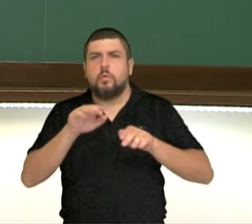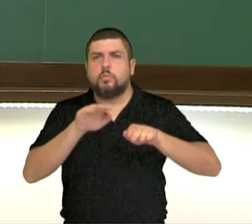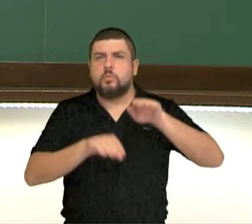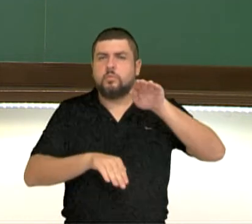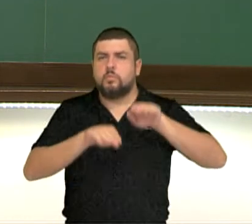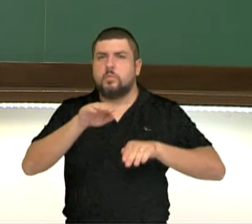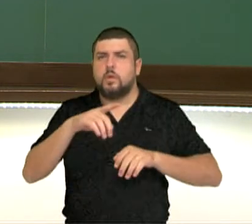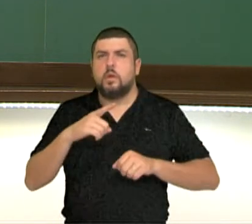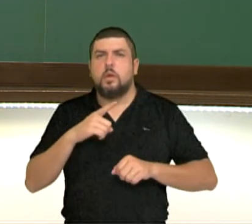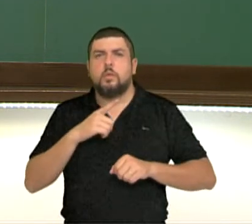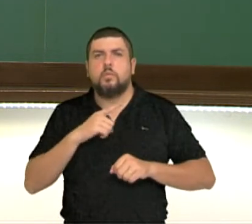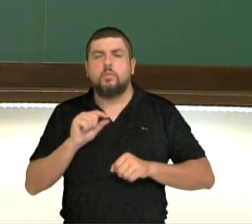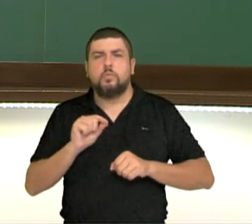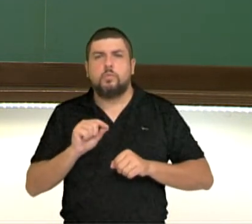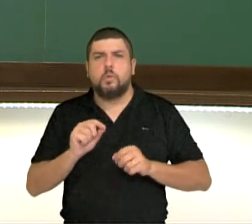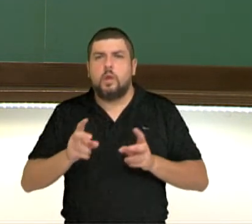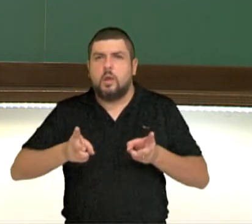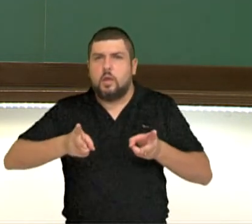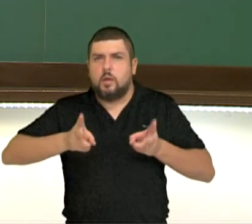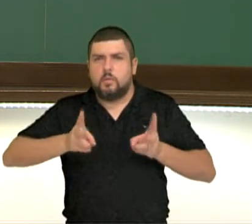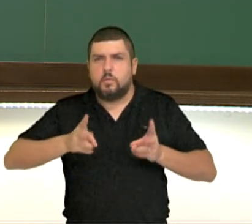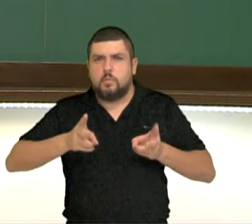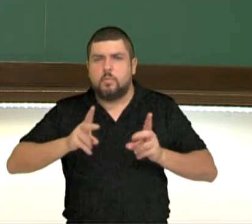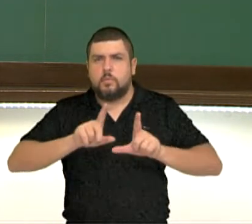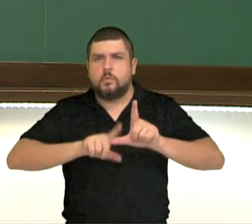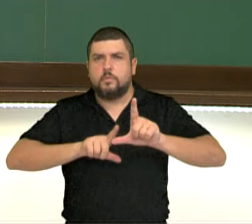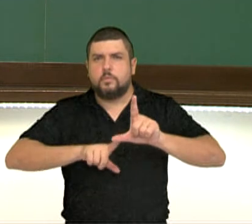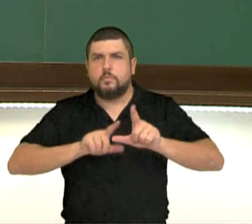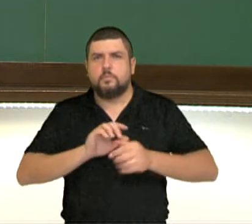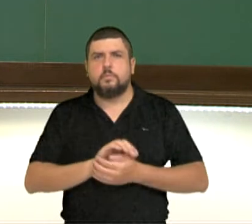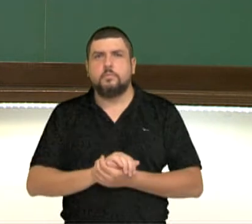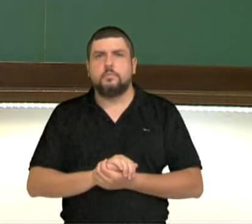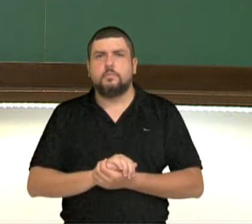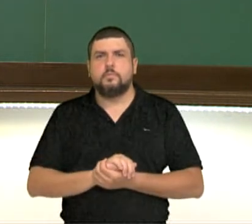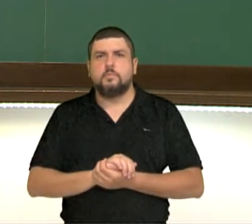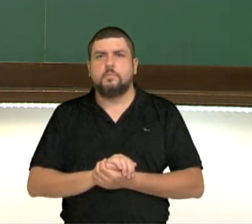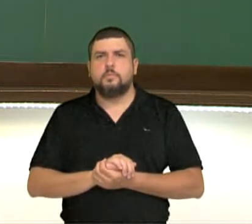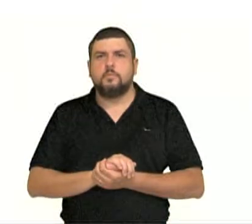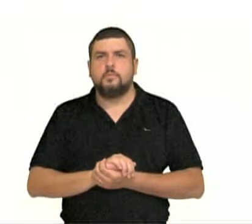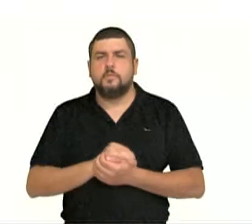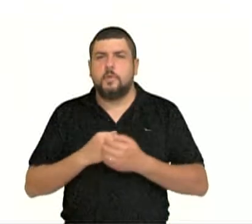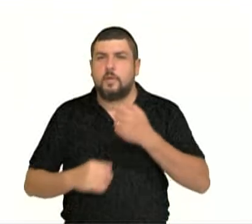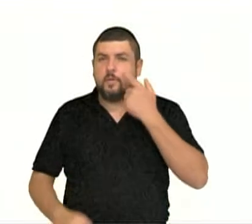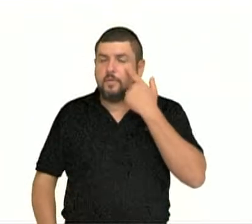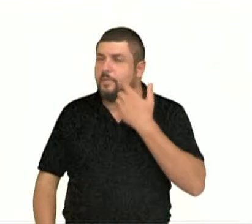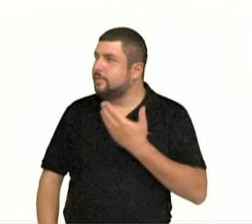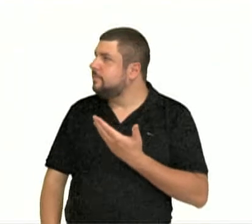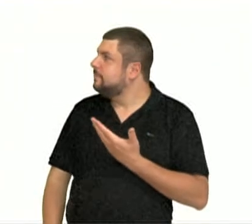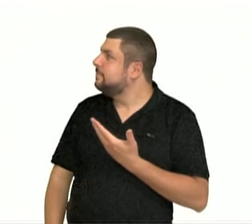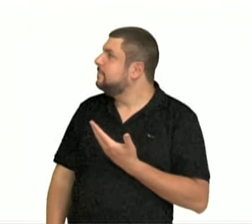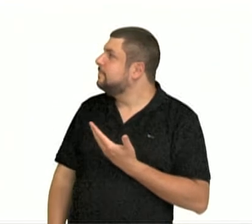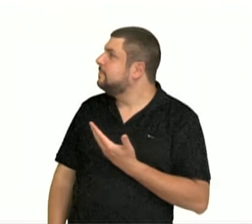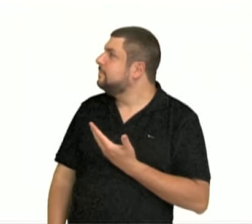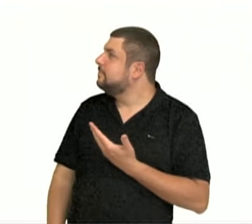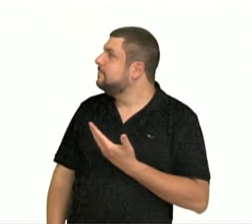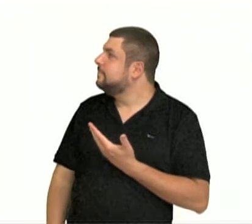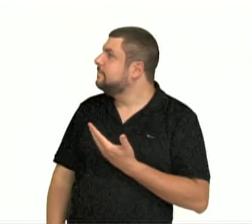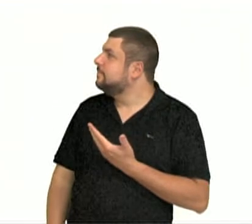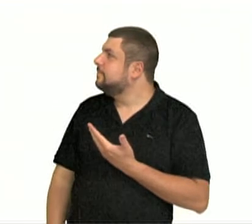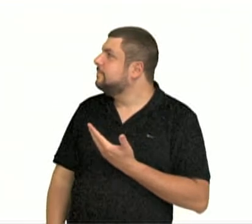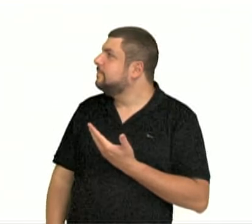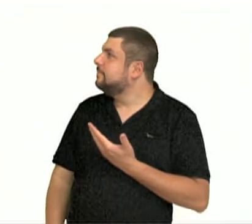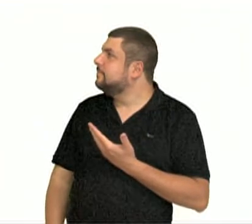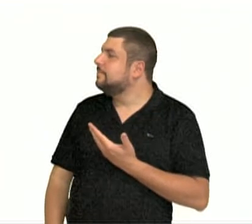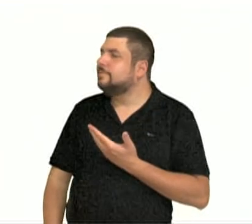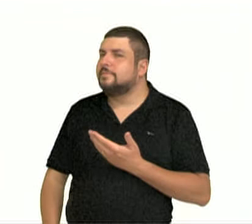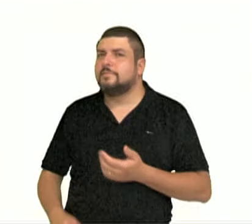têm praticamente as mesmas unidades, ok? Como está aqui no gifzinho, né? O cara deu um impulso um pouquinho demais, sua quantidade de movimento foi um